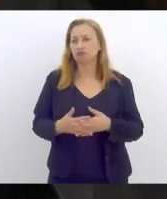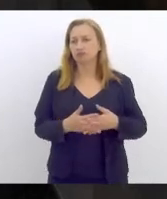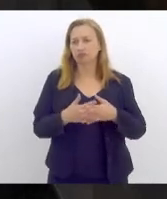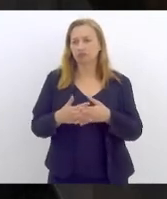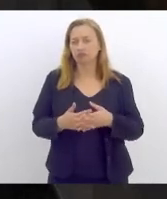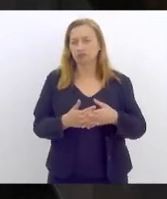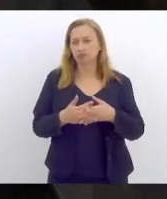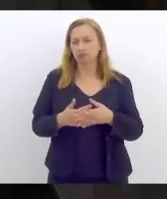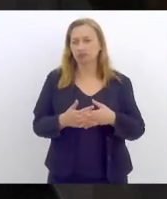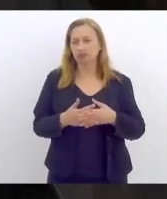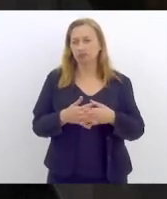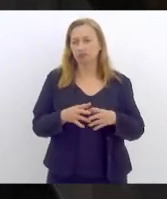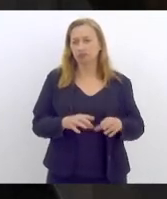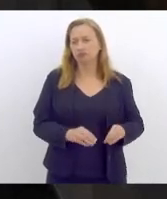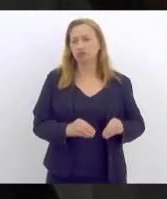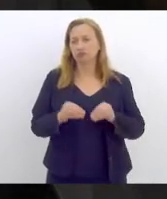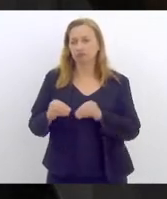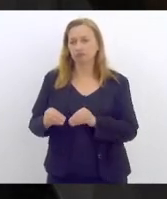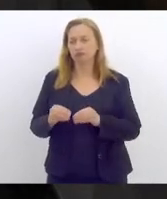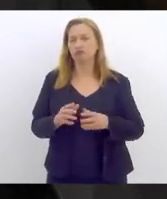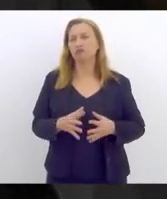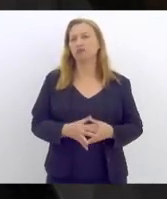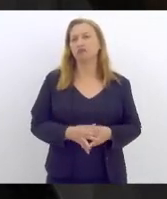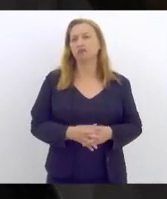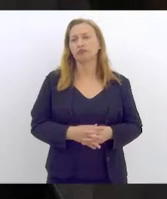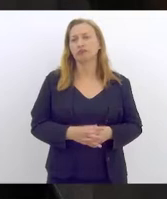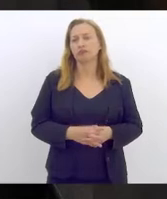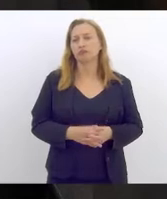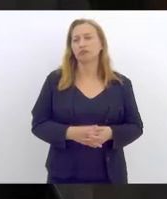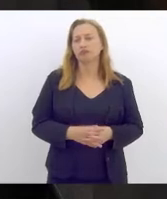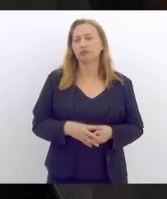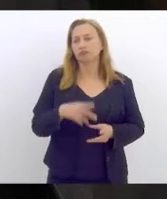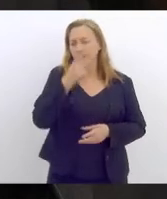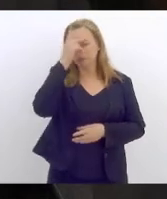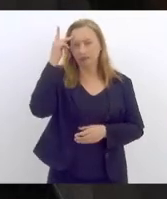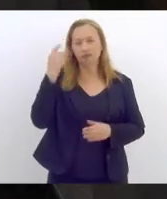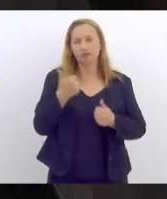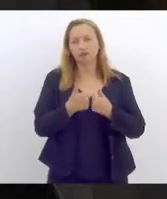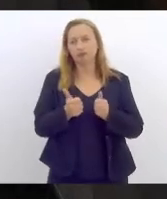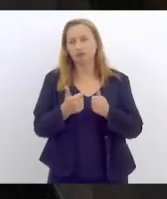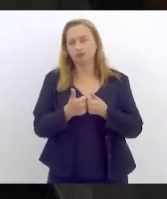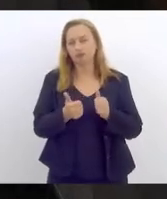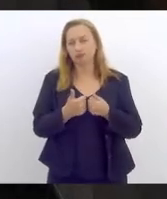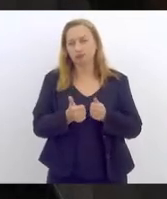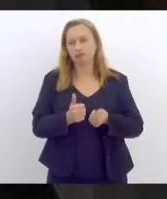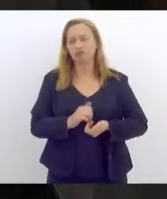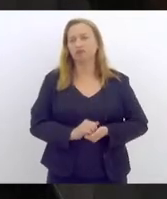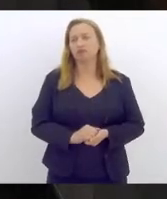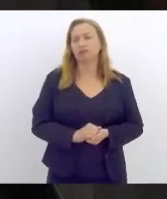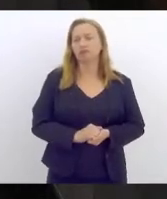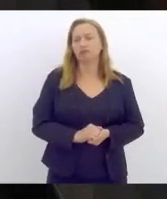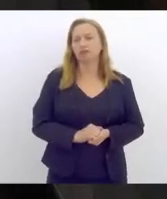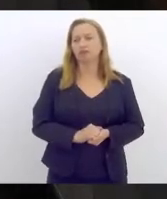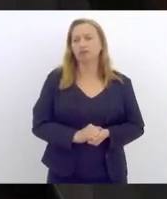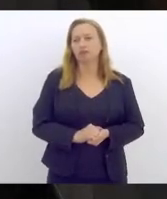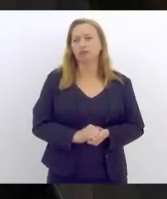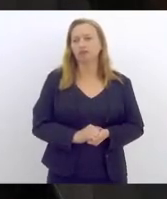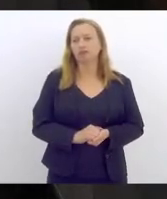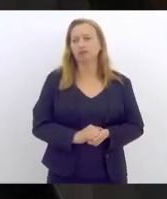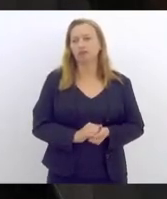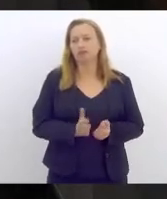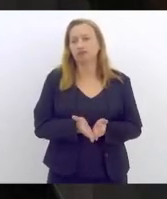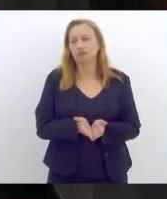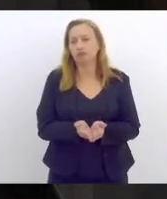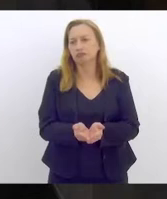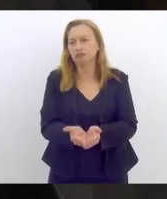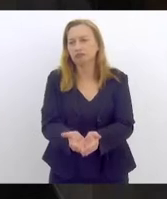caminhão no Diesel Você faz transporte de passageiros por ônibus no dia se você faz transporte de passageiro nas